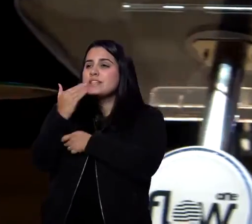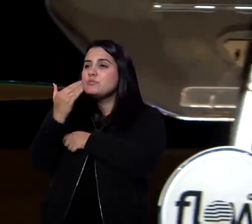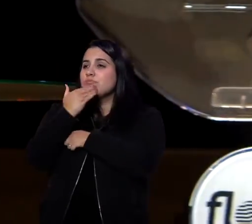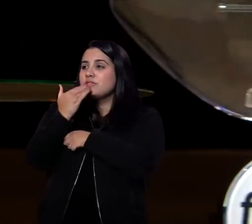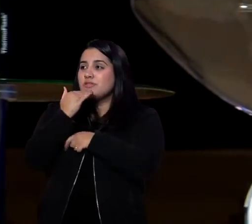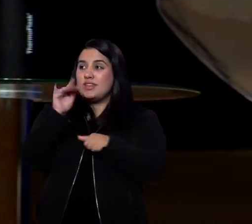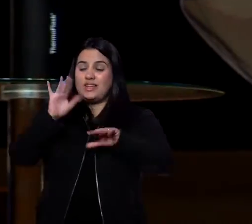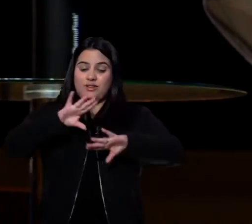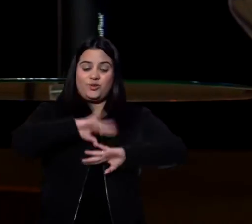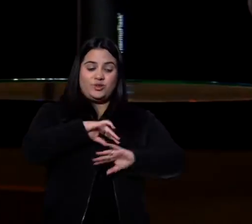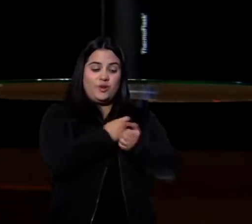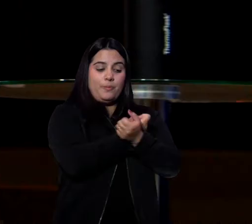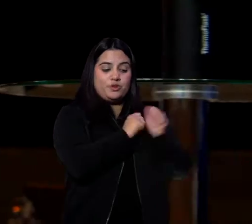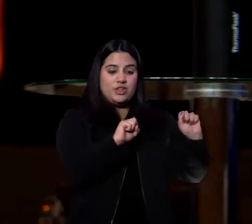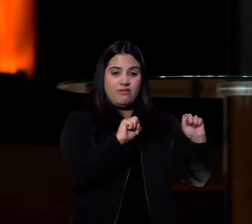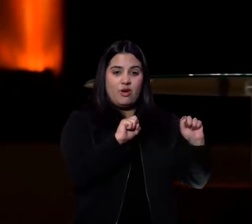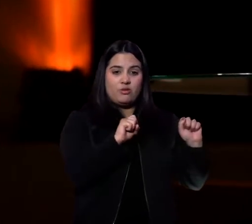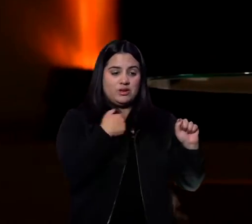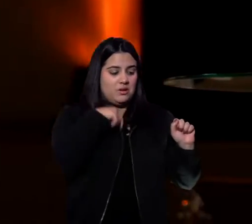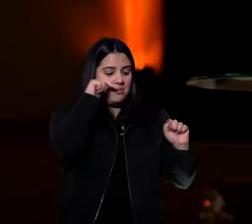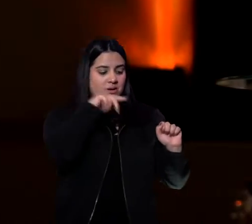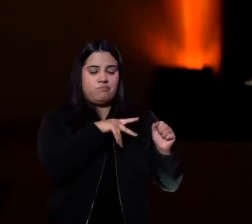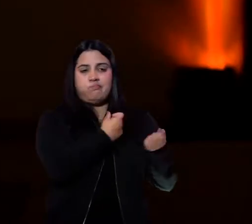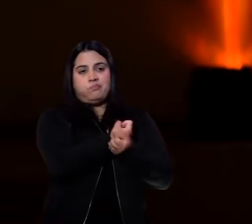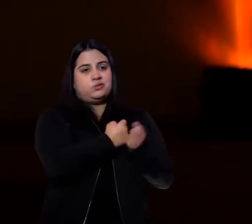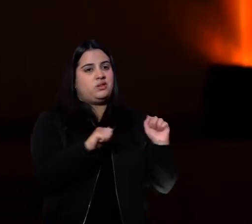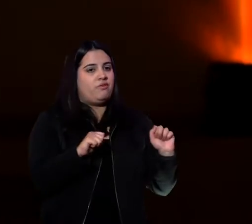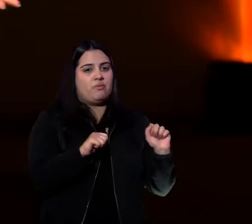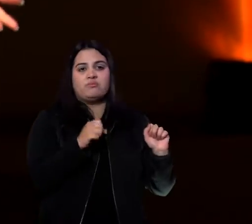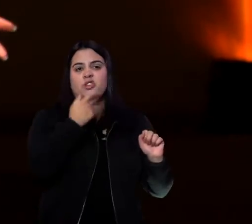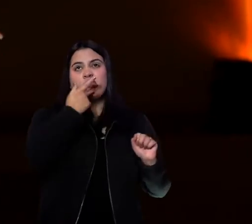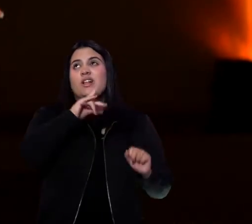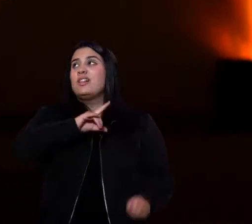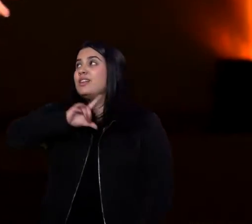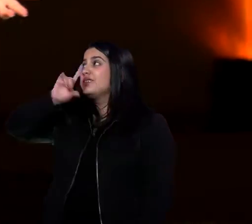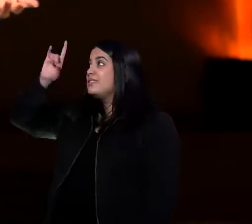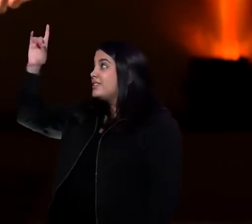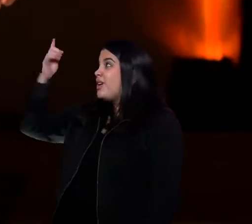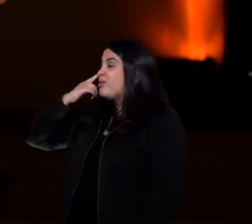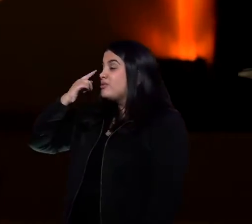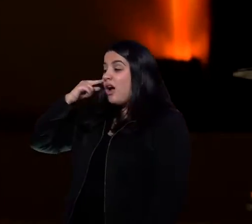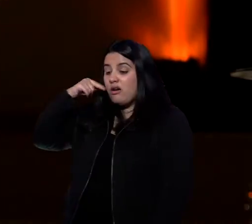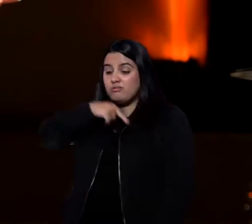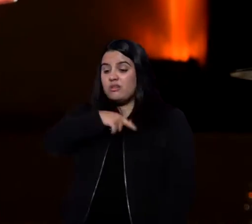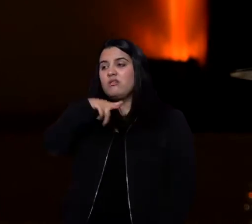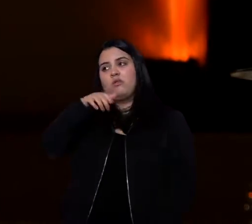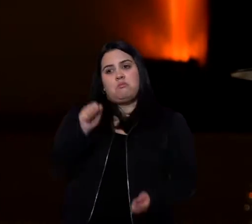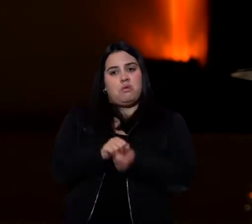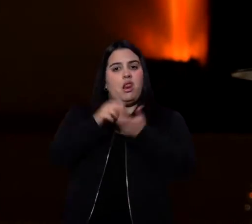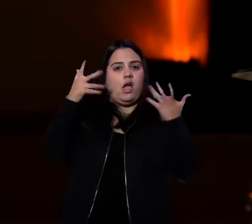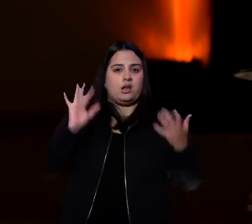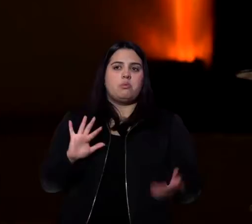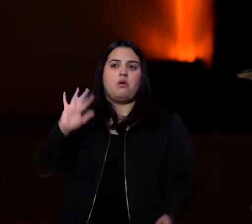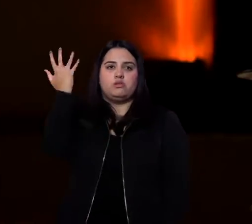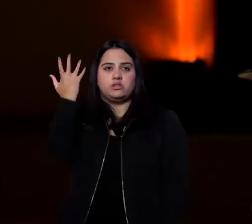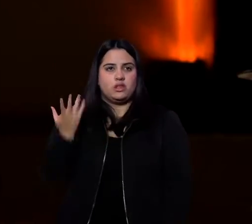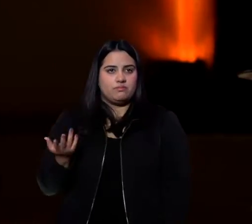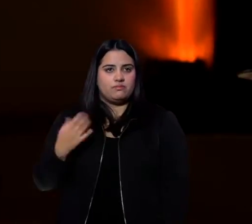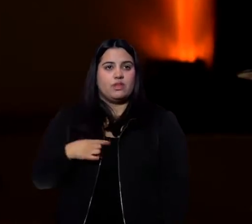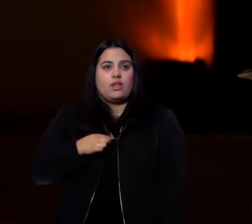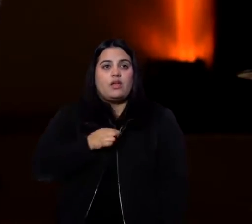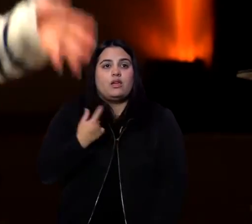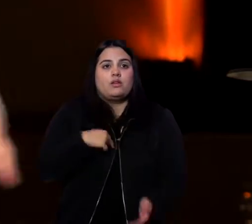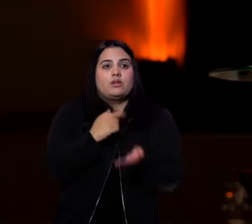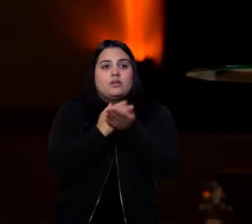nossos olhos humanos, tudo isso que a gente conhece, a gente fala, Deus, é realmente só um milagre para isso acontecer. E a gente começa a orar